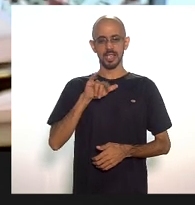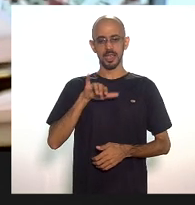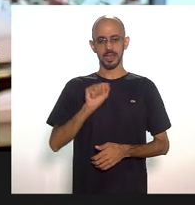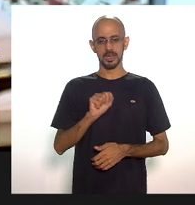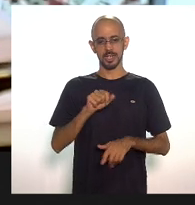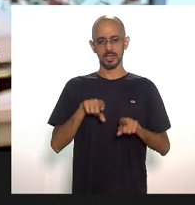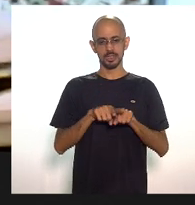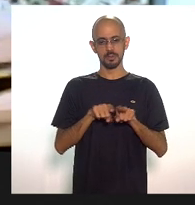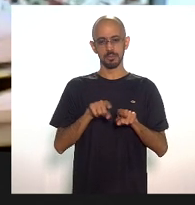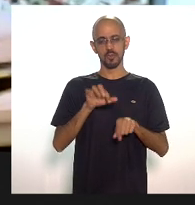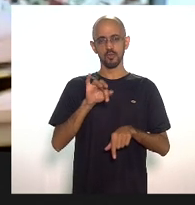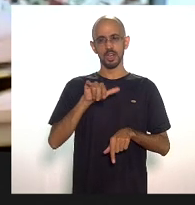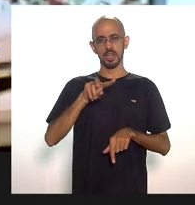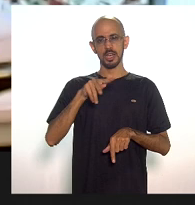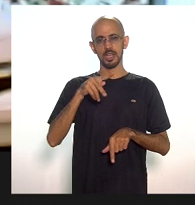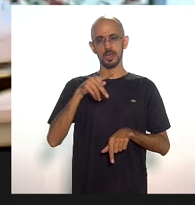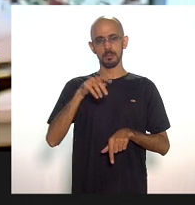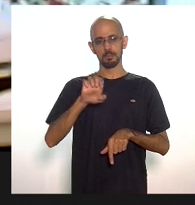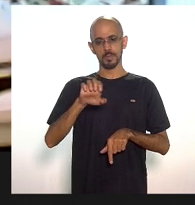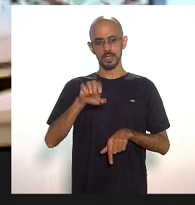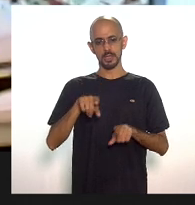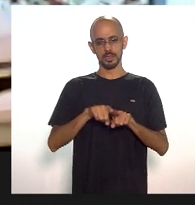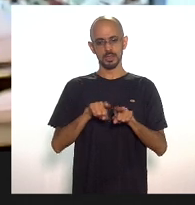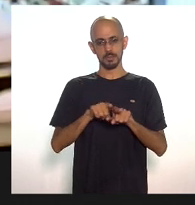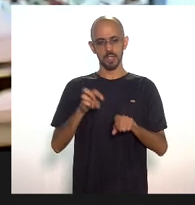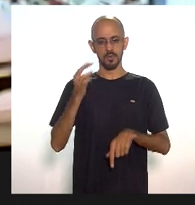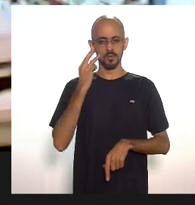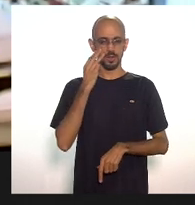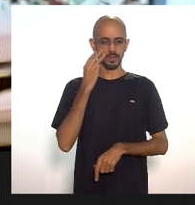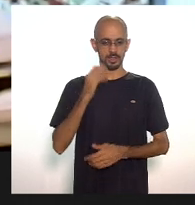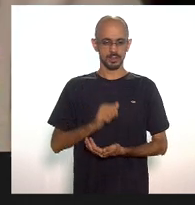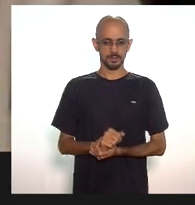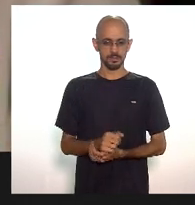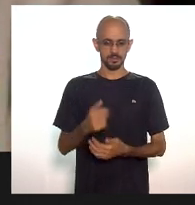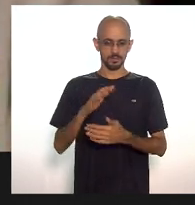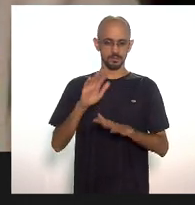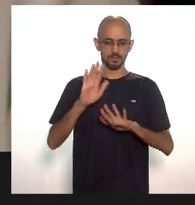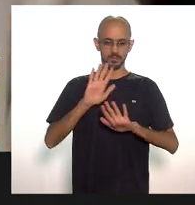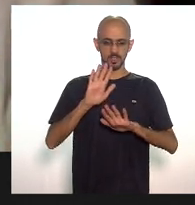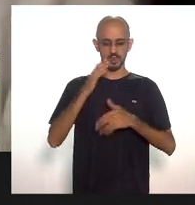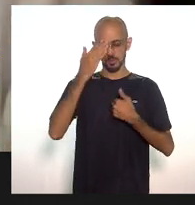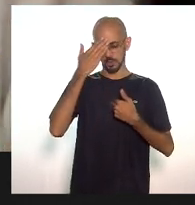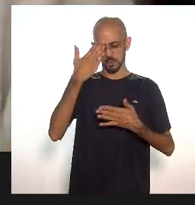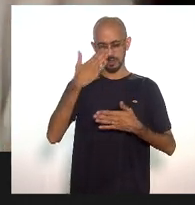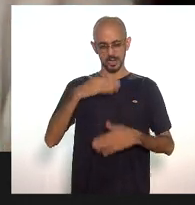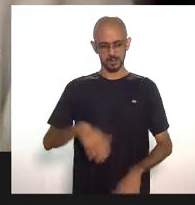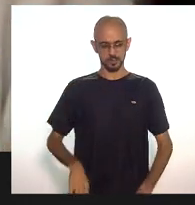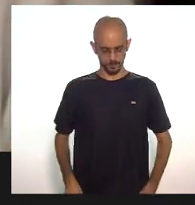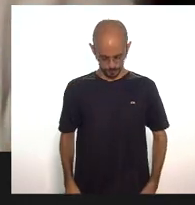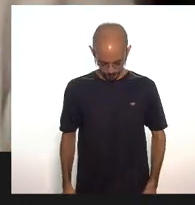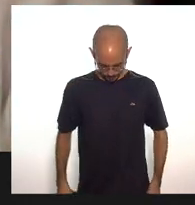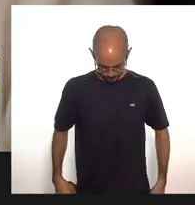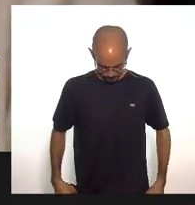e deputado Carneiro. Muito obrigado. Um abraço, Nelson. Fica com Deus.